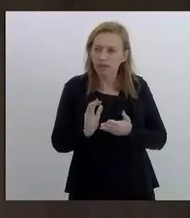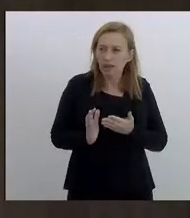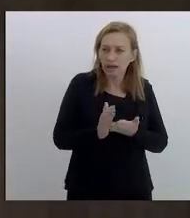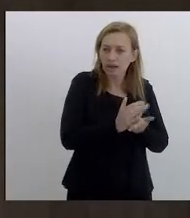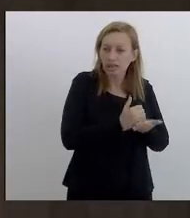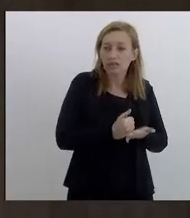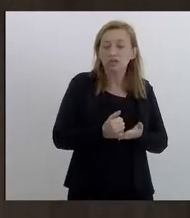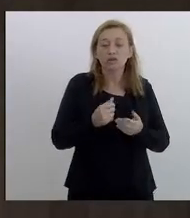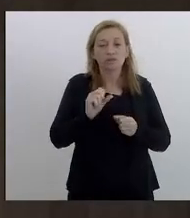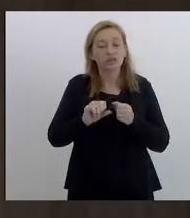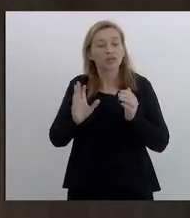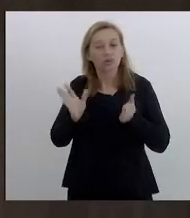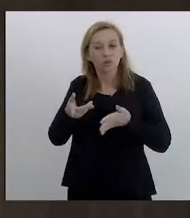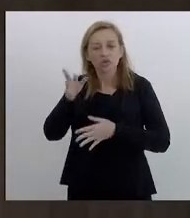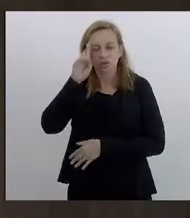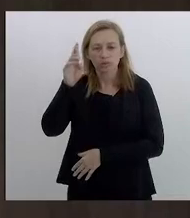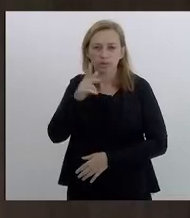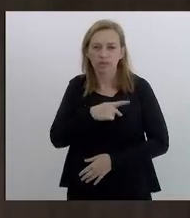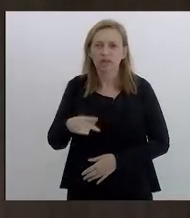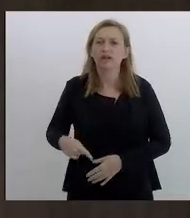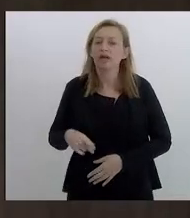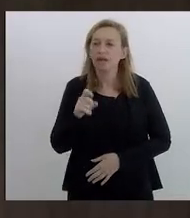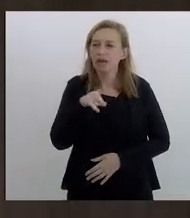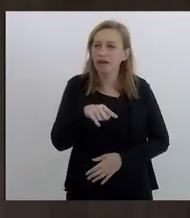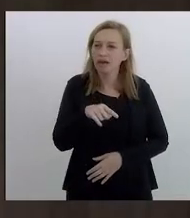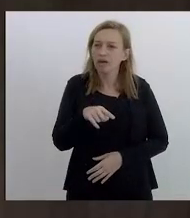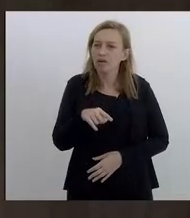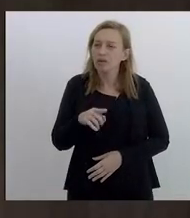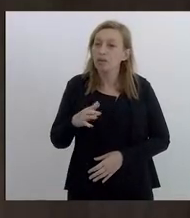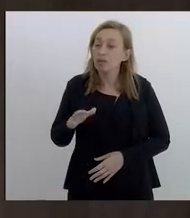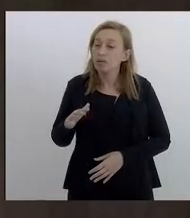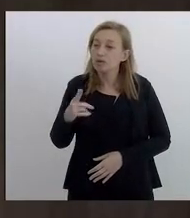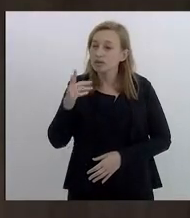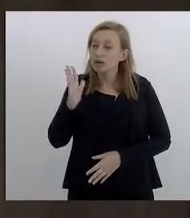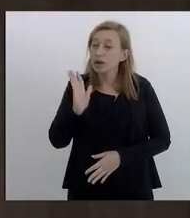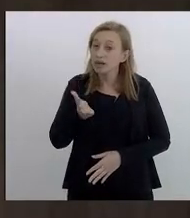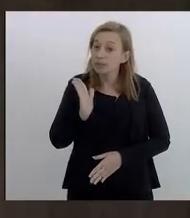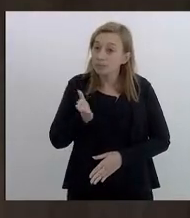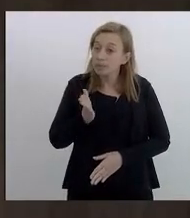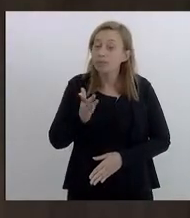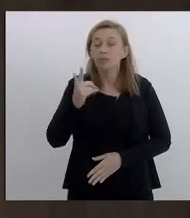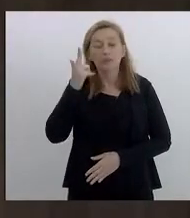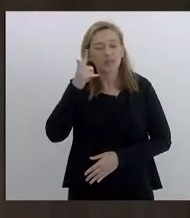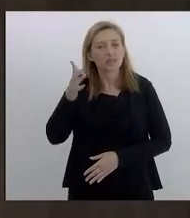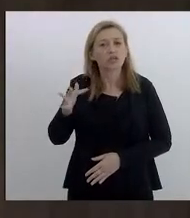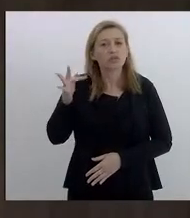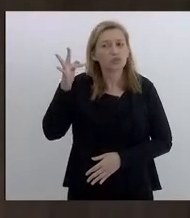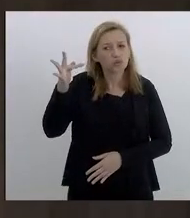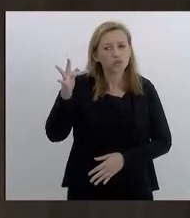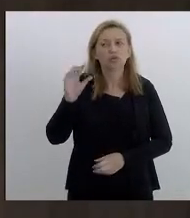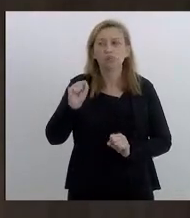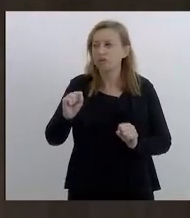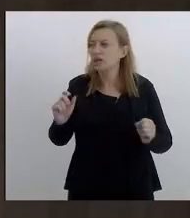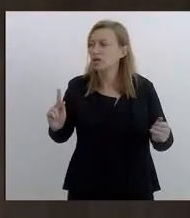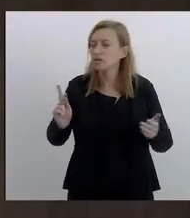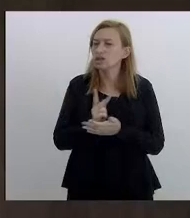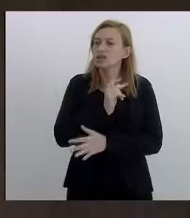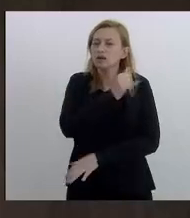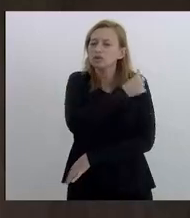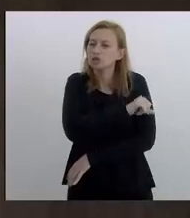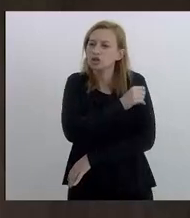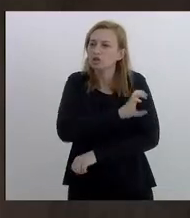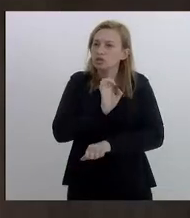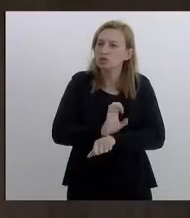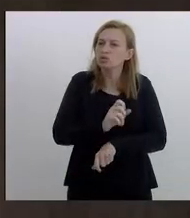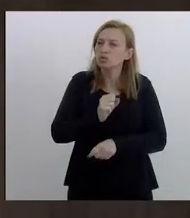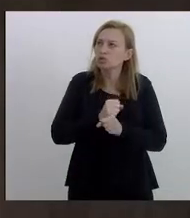estamos fazendo hoje, senhor presidente, é uma previsão do que acontecerá com o Estado do Rio de Janeiro nos anos